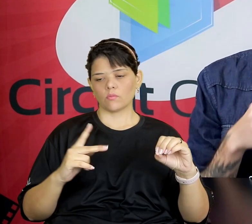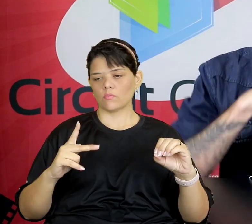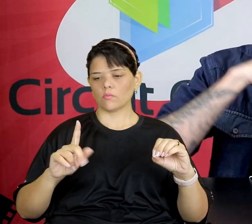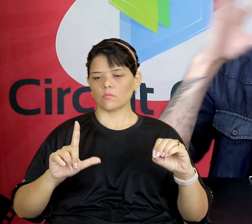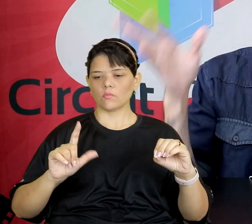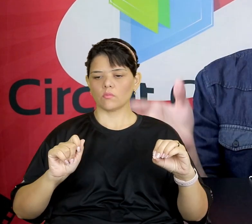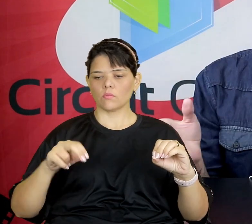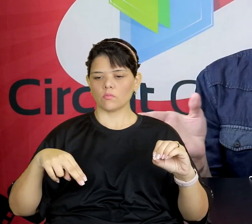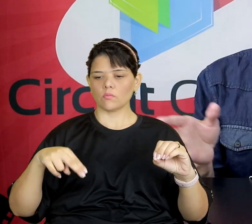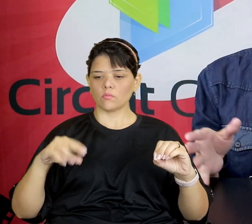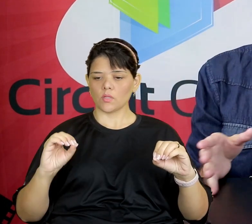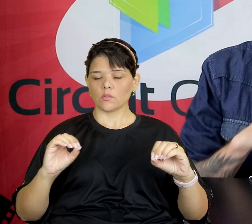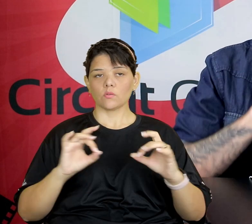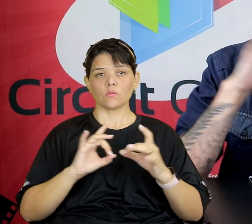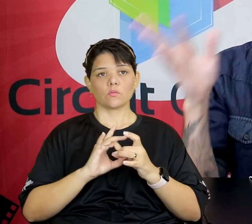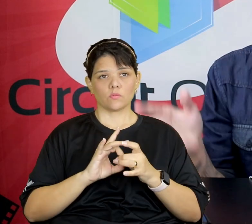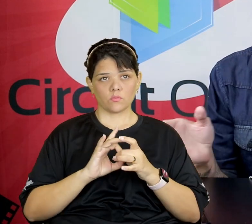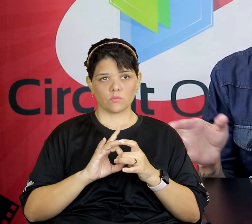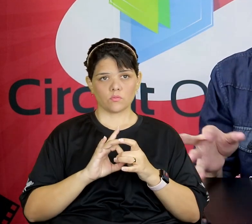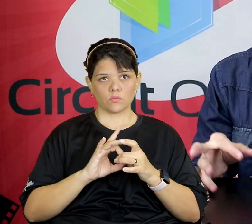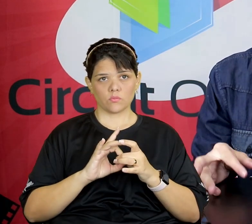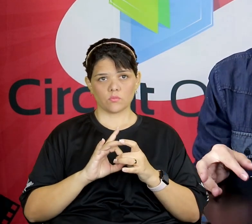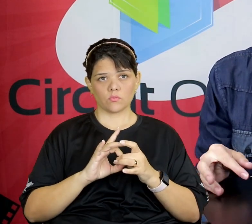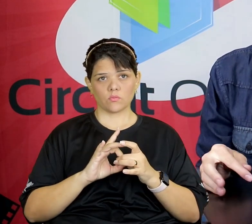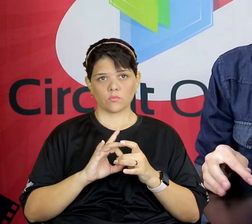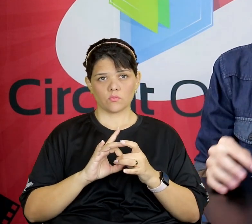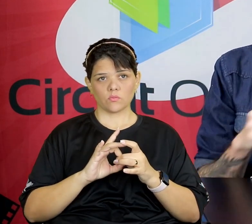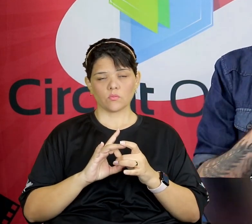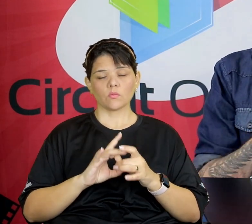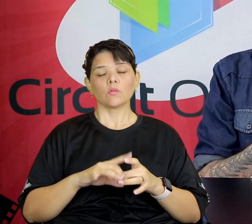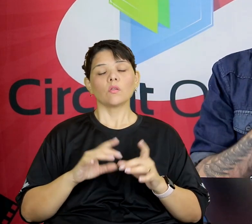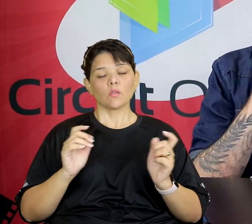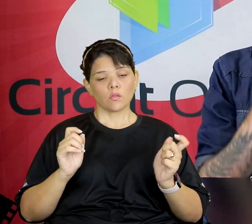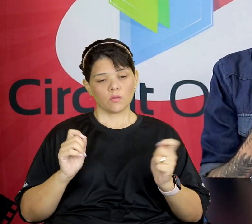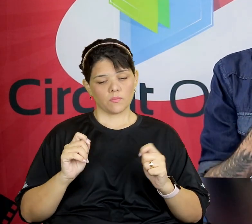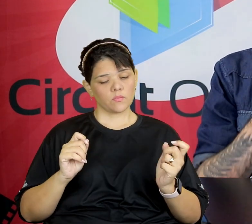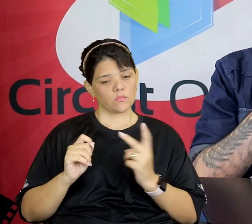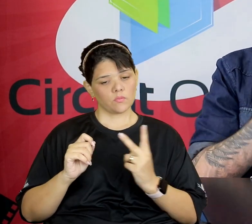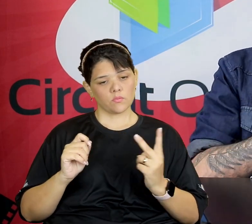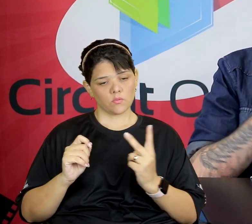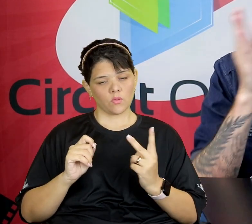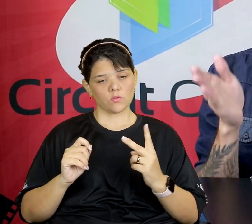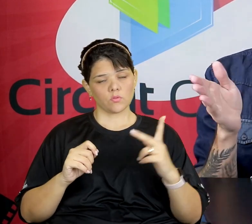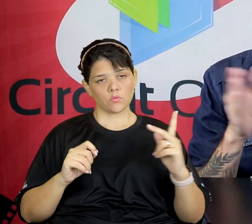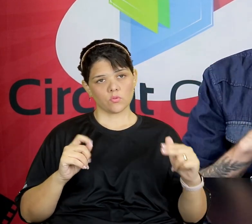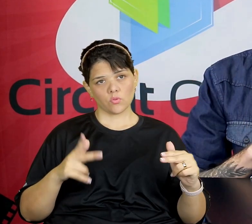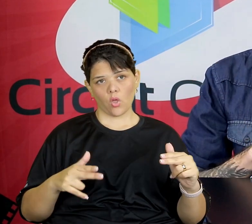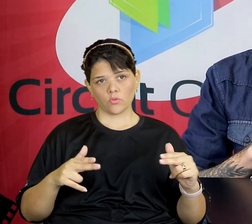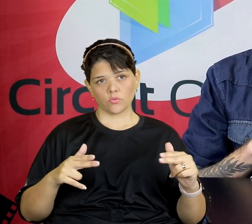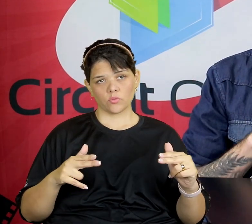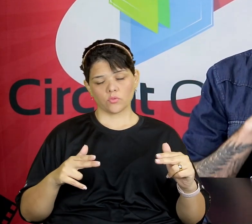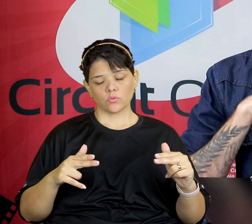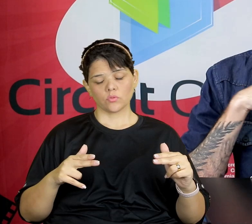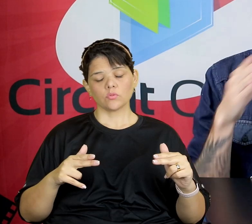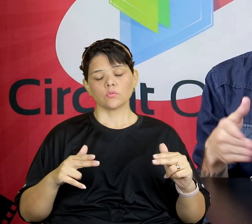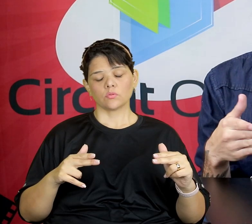calma, tá? Hoje é só um geralzão. É um corte que liga um plano a outro de uma maneira que você não